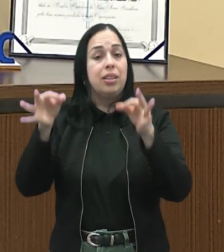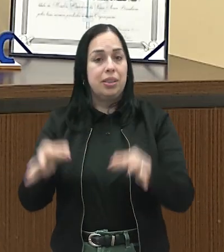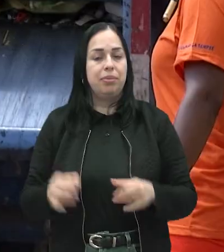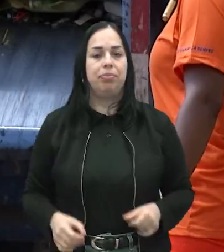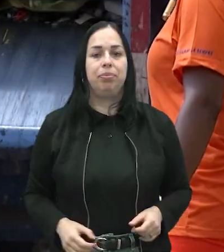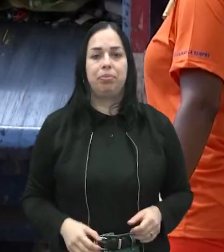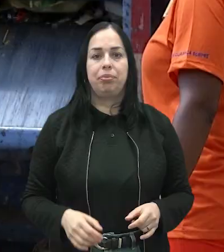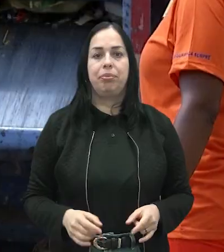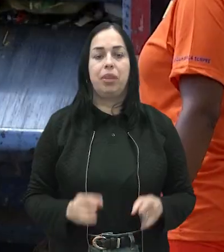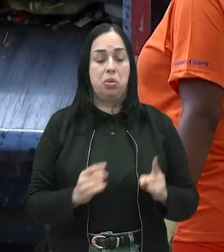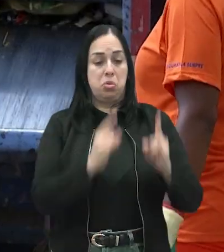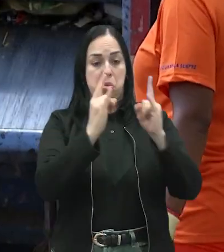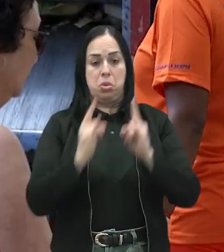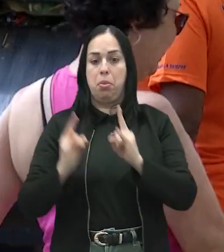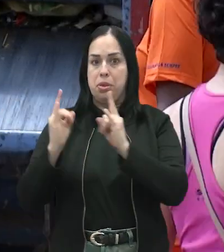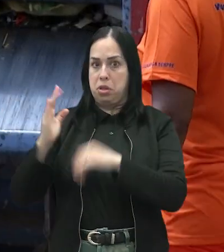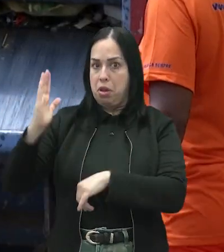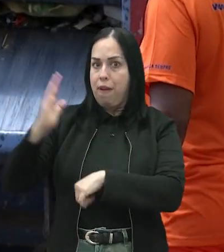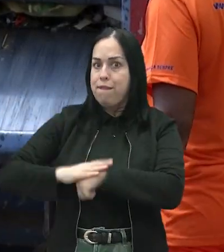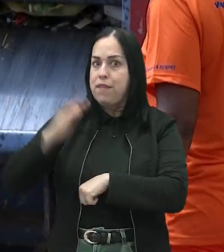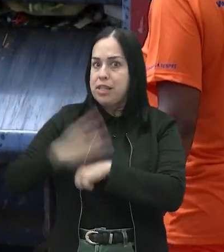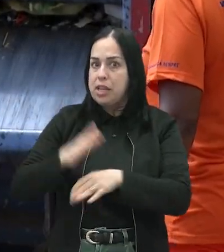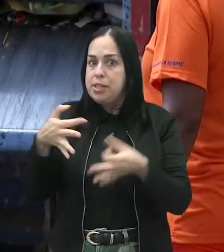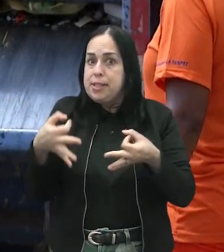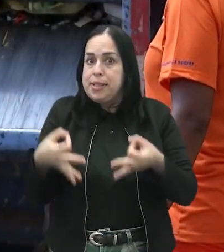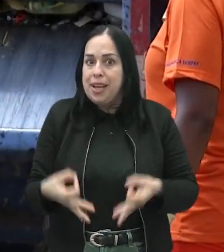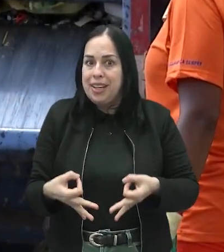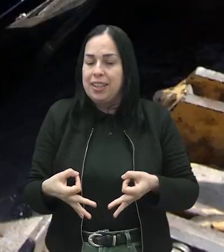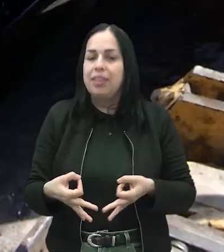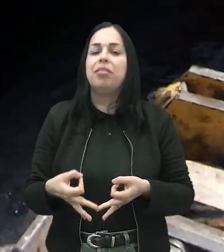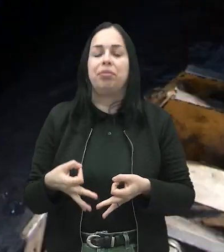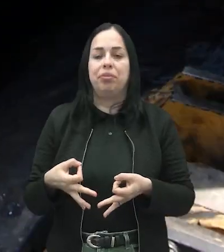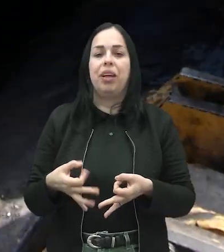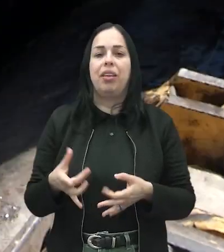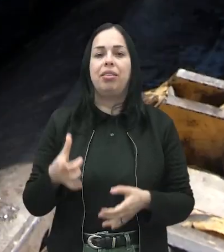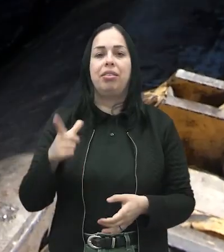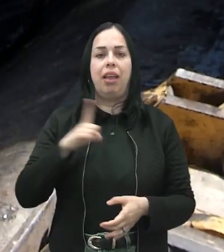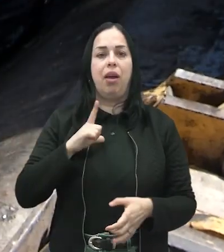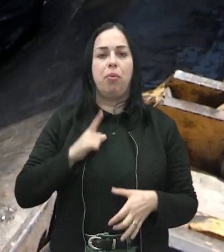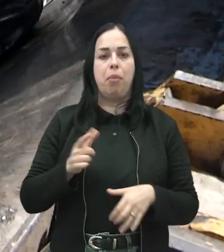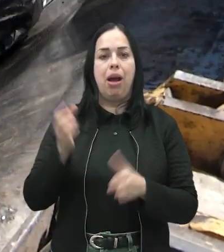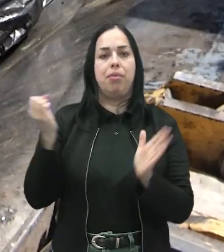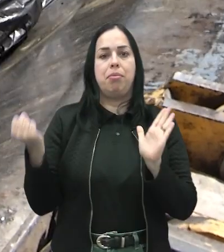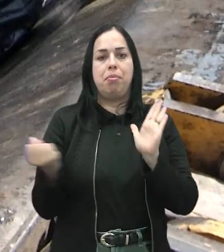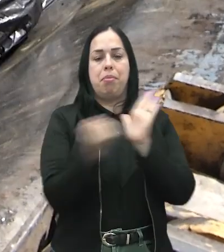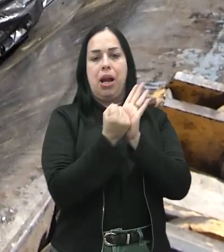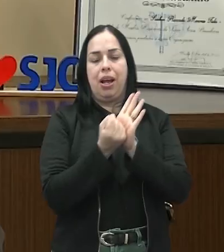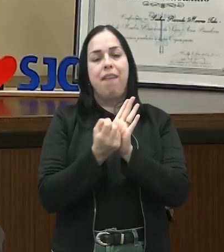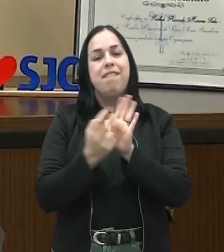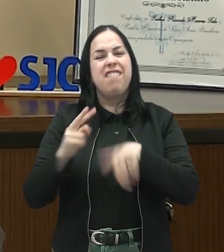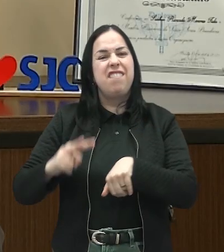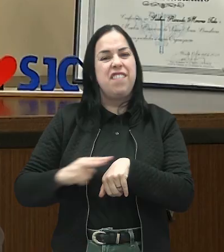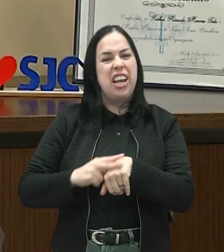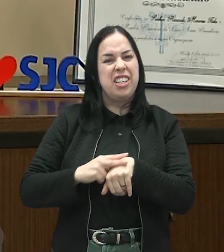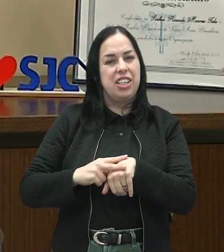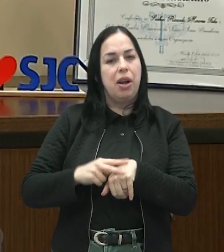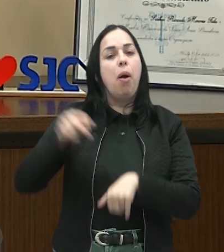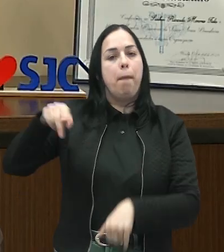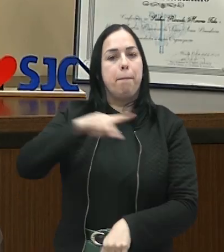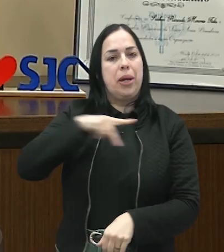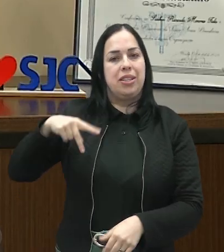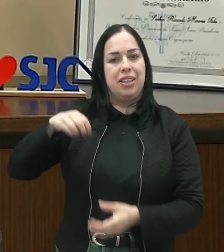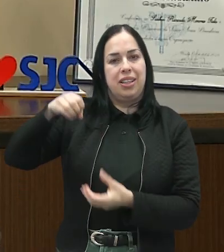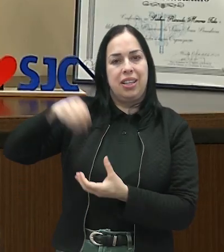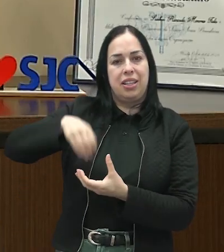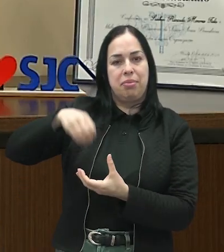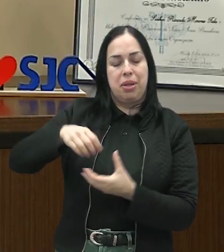correta. Os condomínios que se destacarem nas práticas ambientais serão reconhecidos com o selo verde. Segundo o presidente da